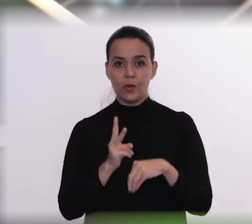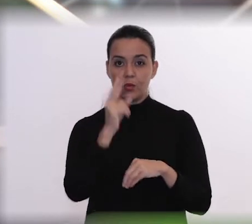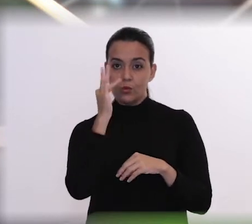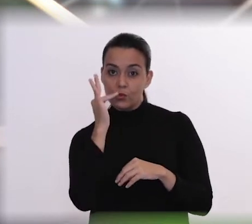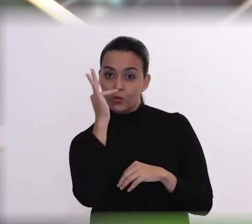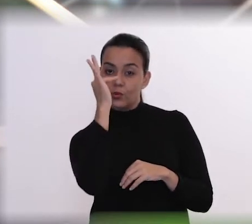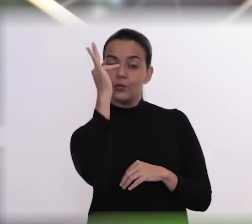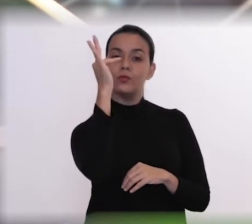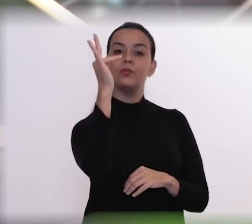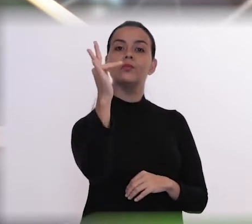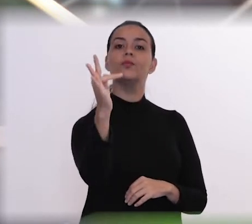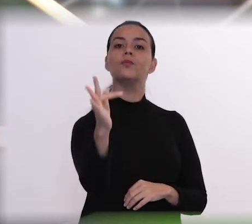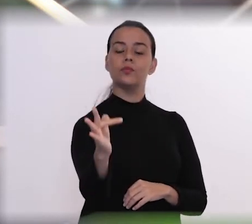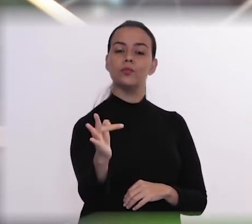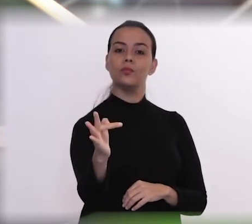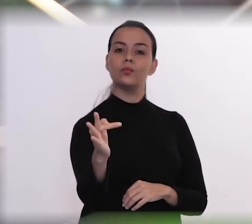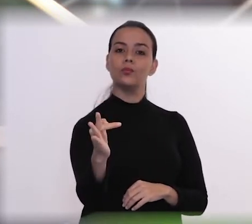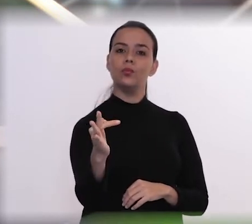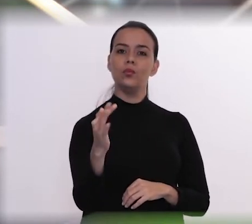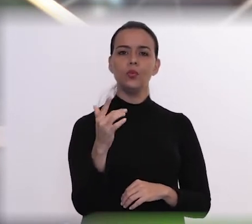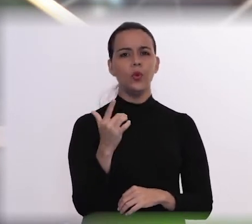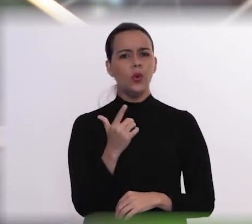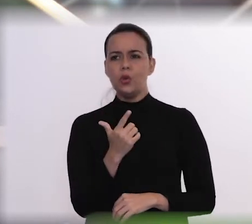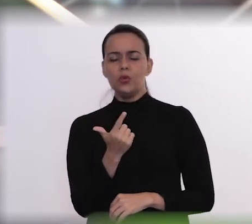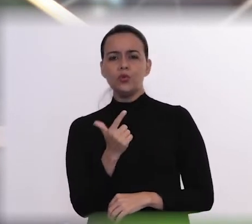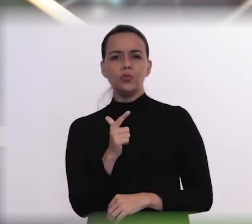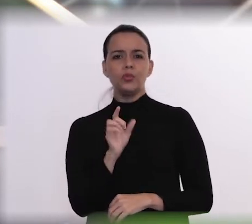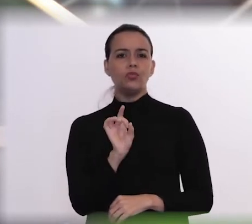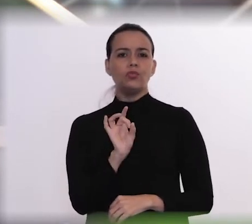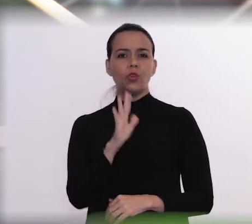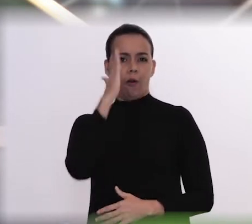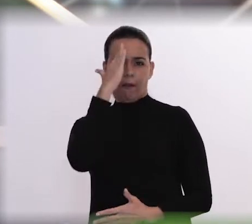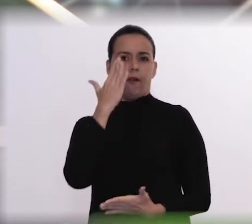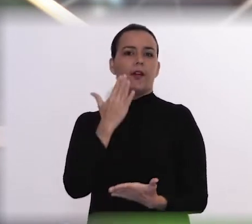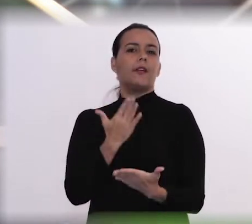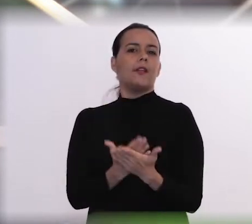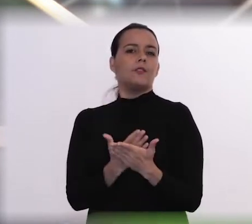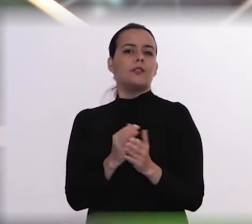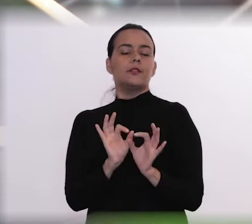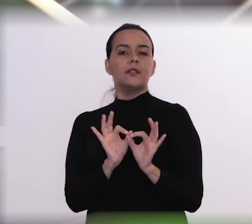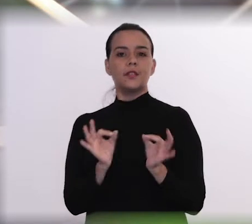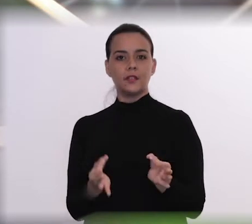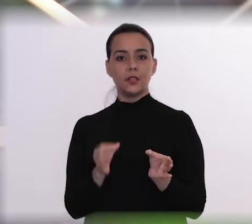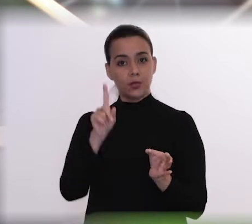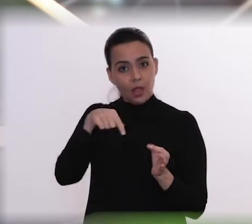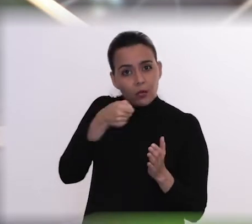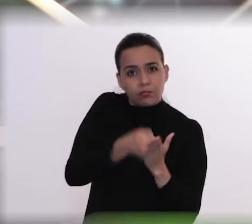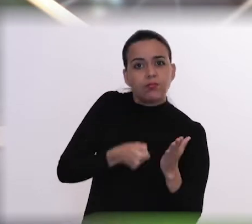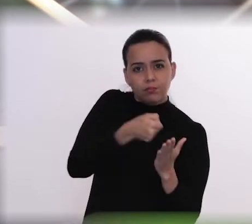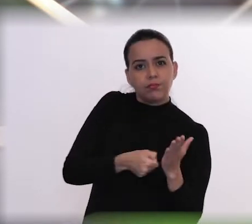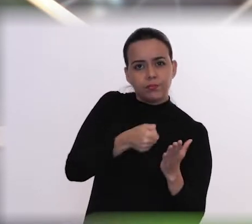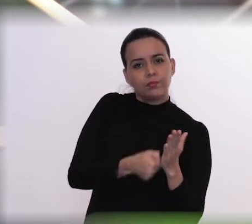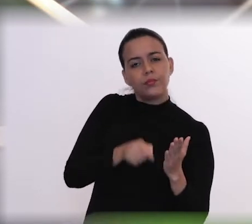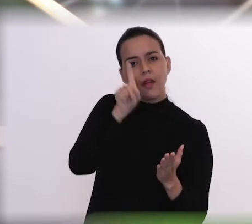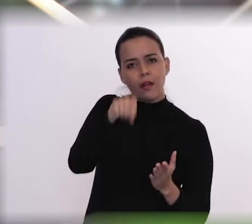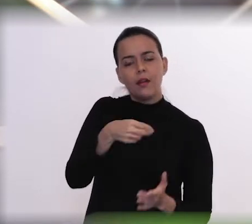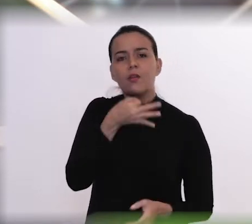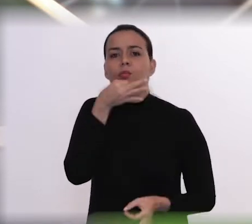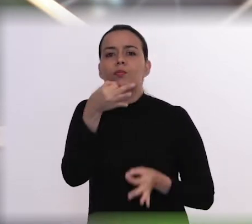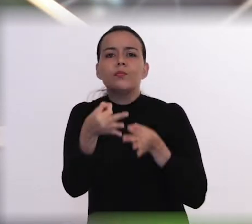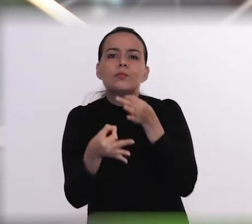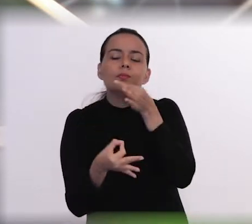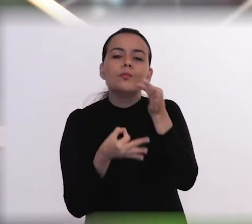Quer dizer, não se trata, a meu ver, de um otimismo ingênuo, mas de uma visão crítica, ou que se deseja crítica e